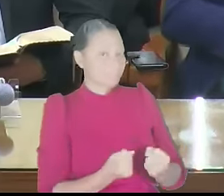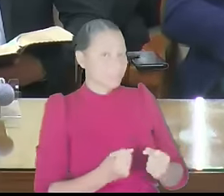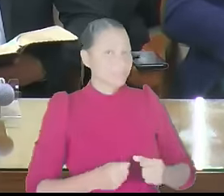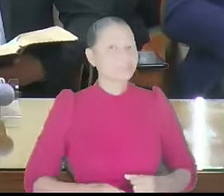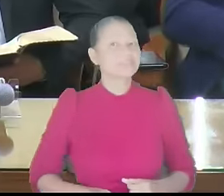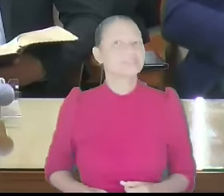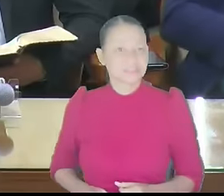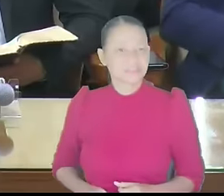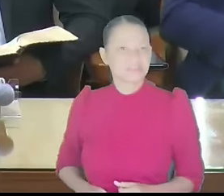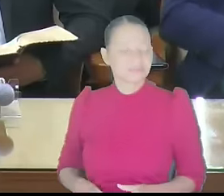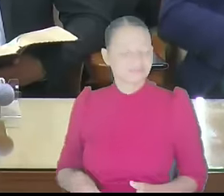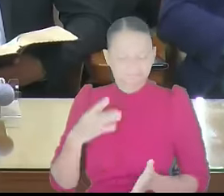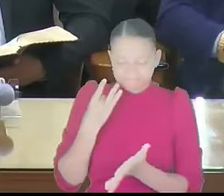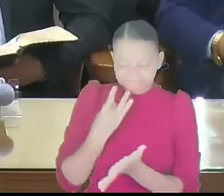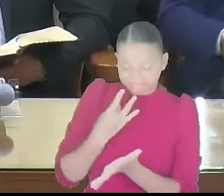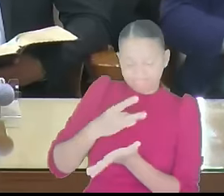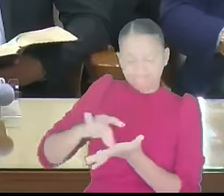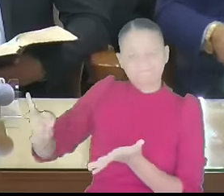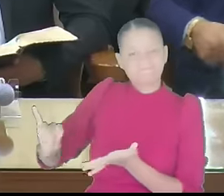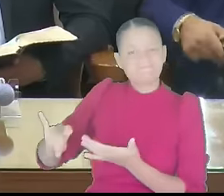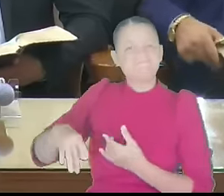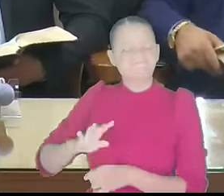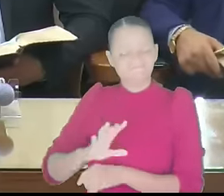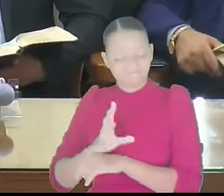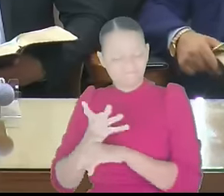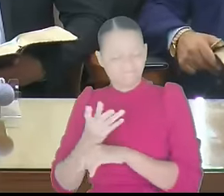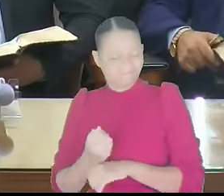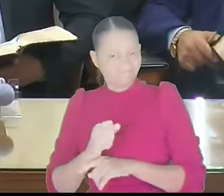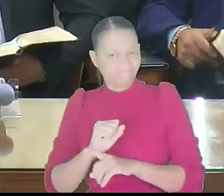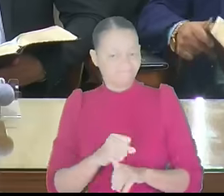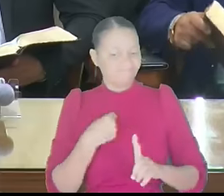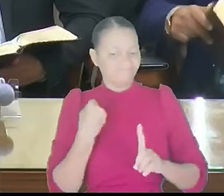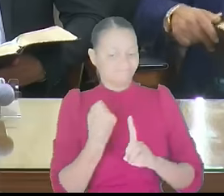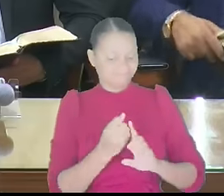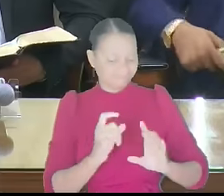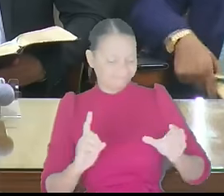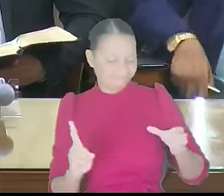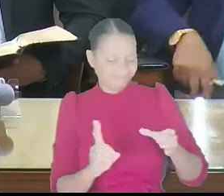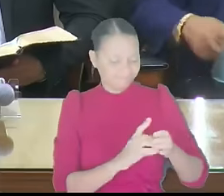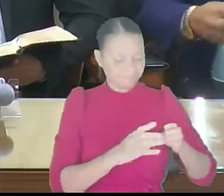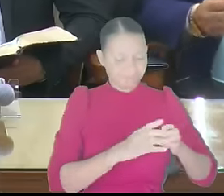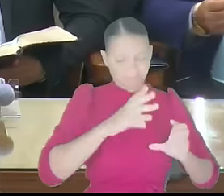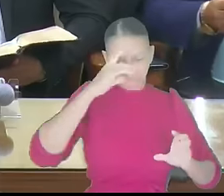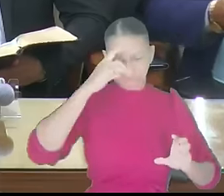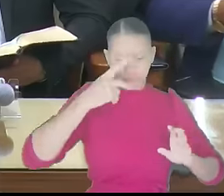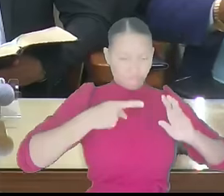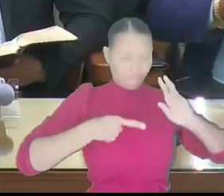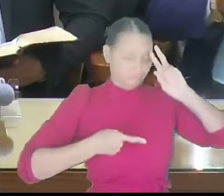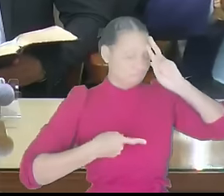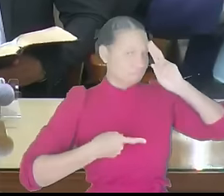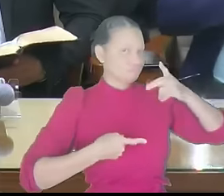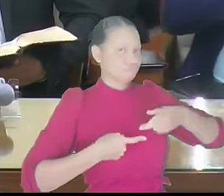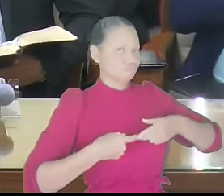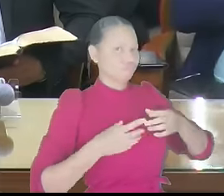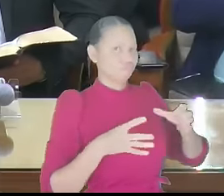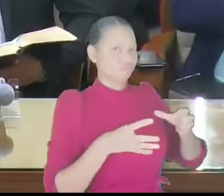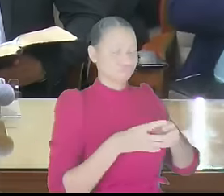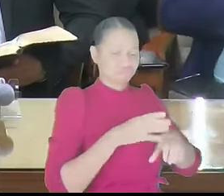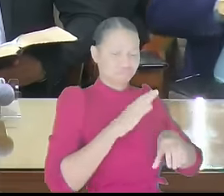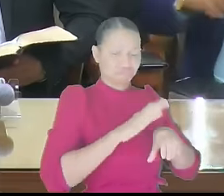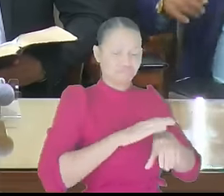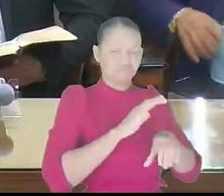que detesta a igreja e nós estamos na sociedade individualista, onde cada um